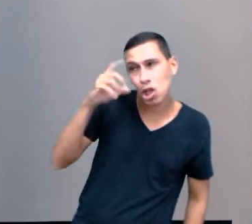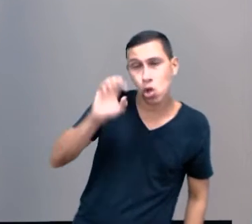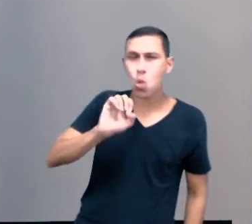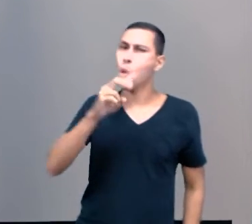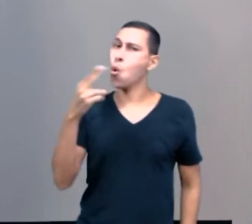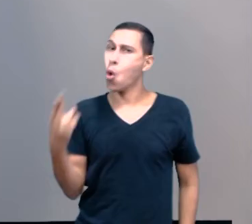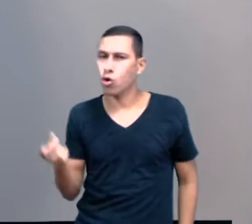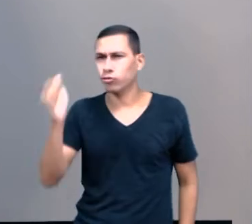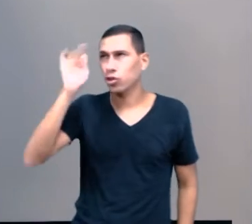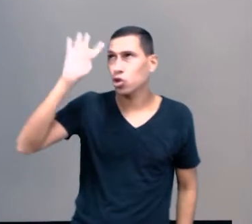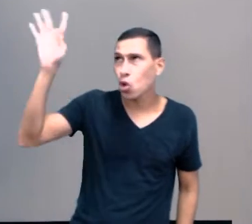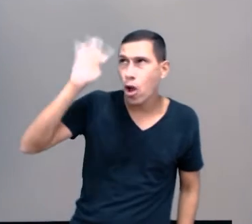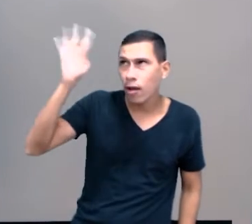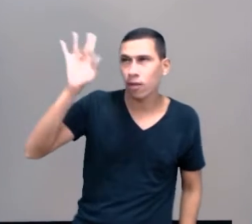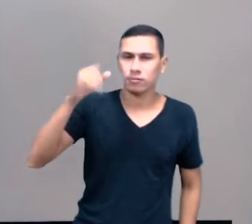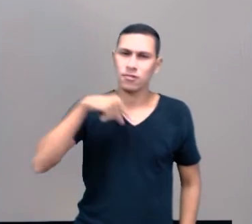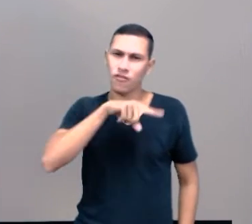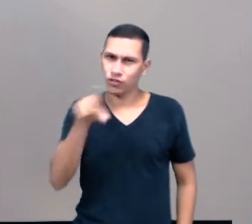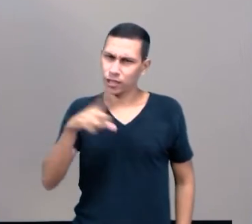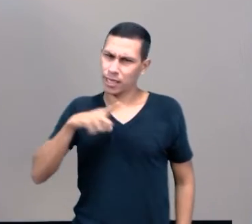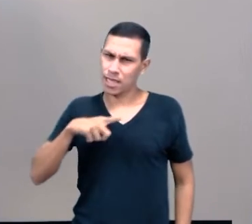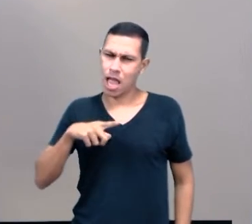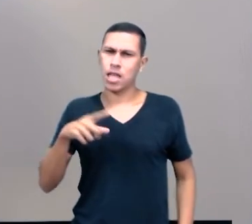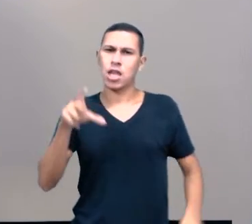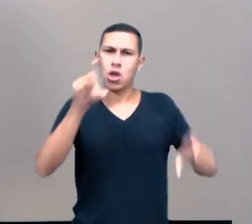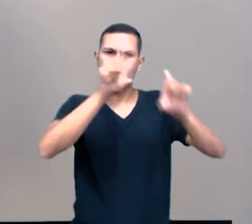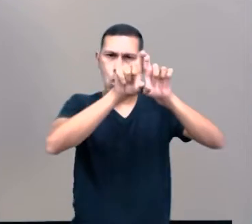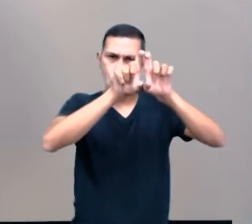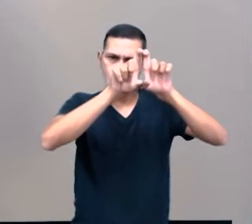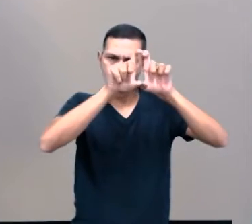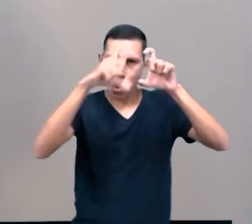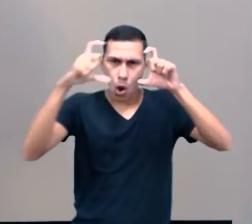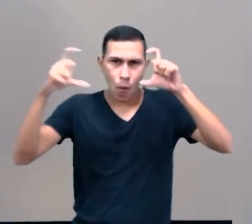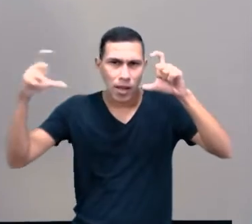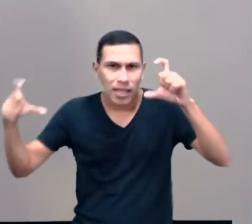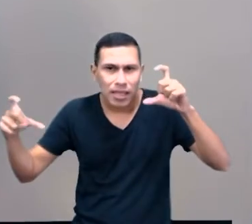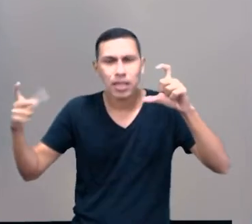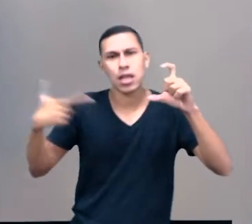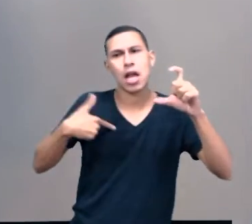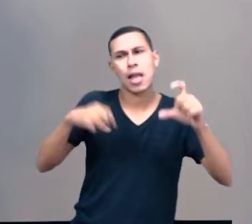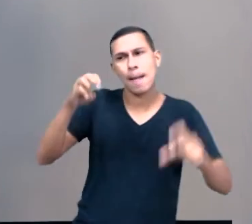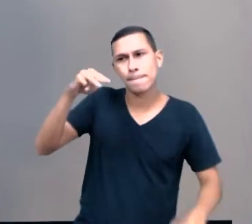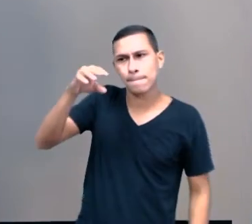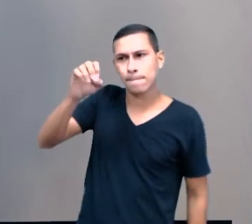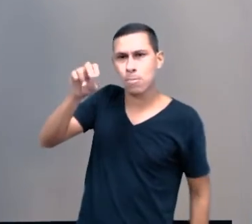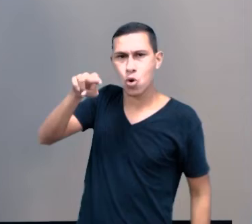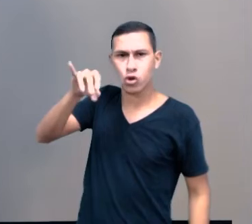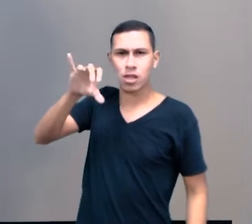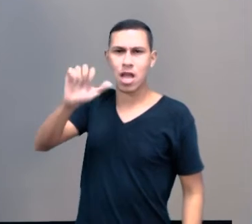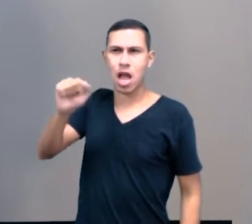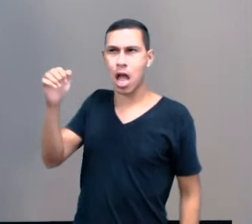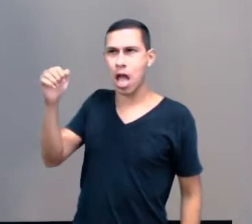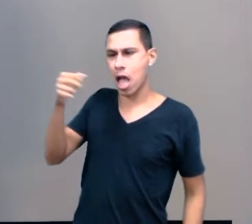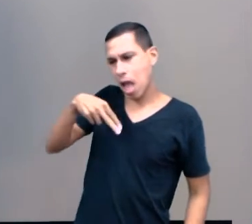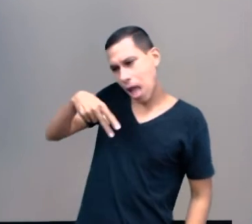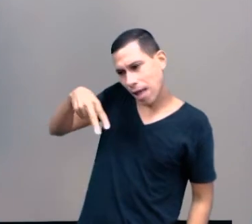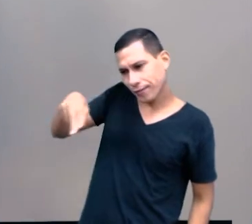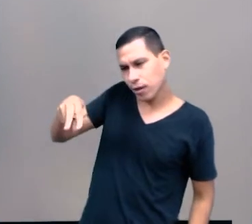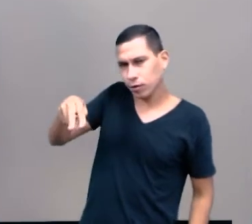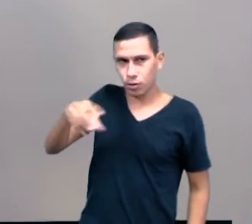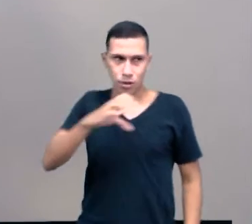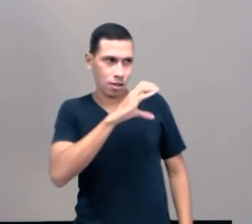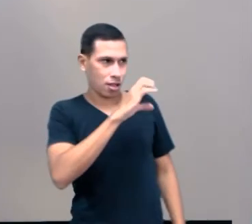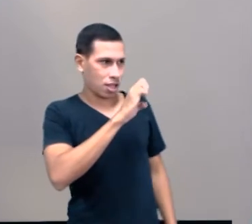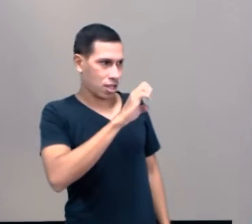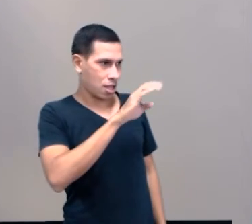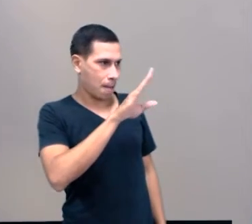sonhando. Então, vocês têm aí uma tirinha da Mônica andando tranquilamente e o Cebolinha já pensando, lá vem aquela bobona.